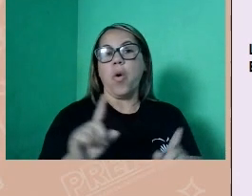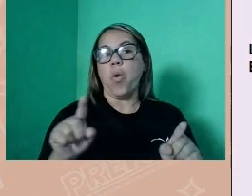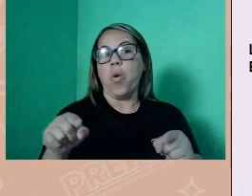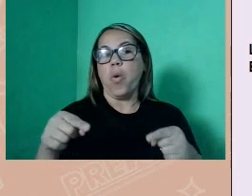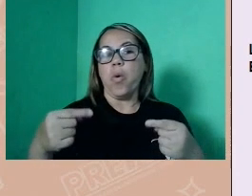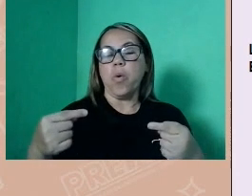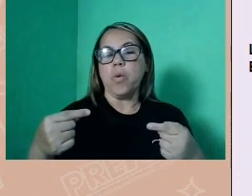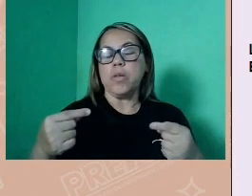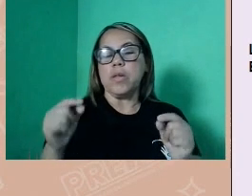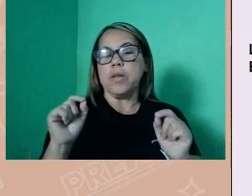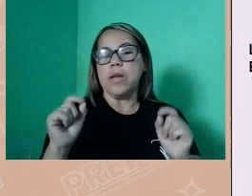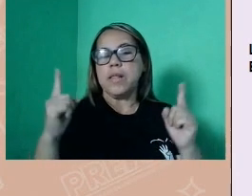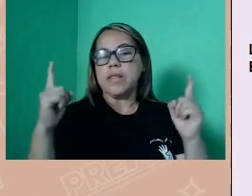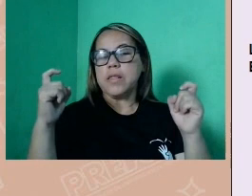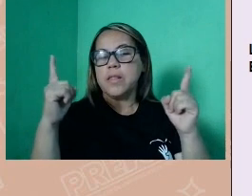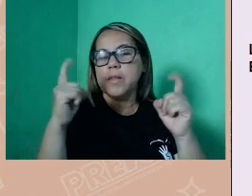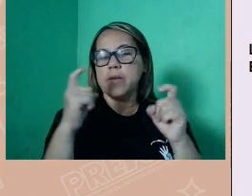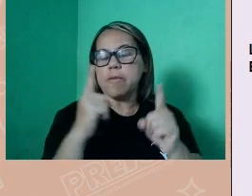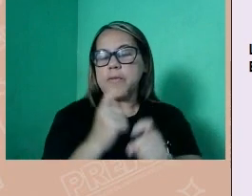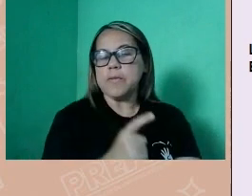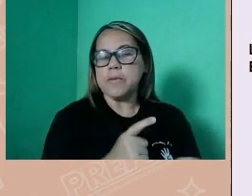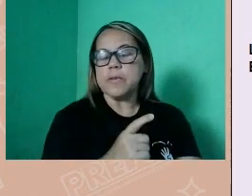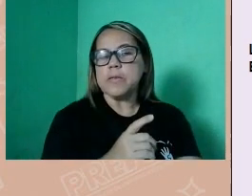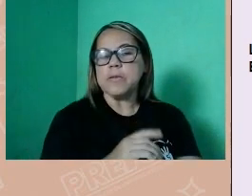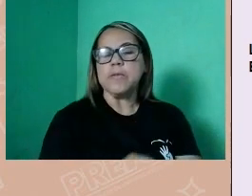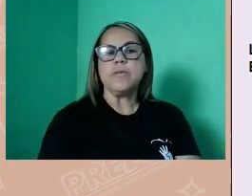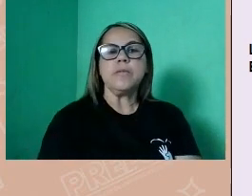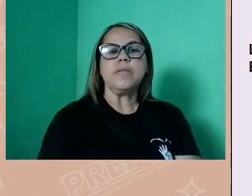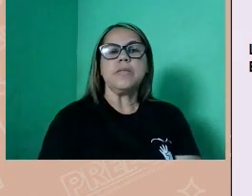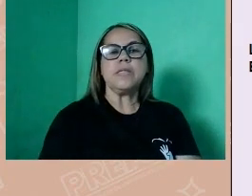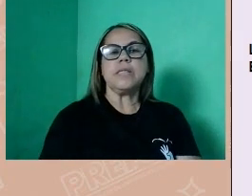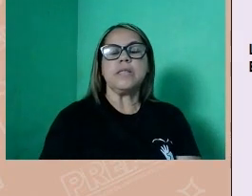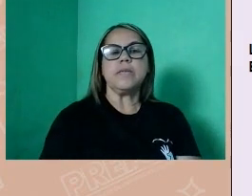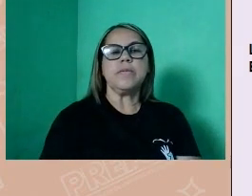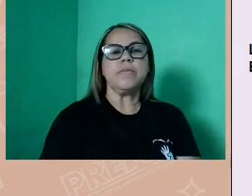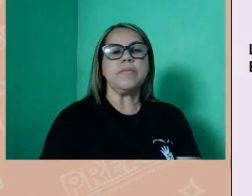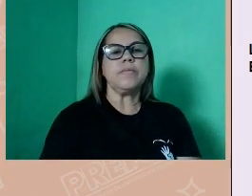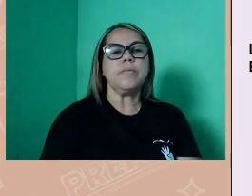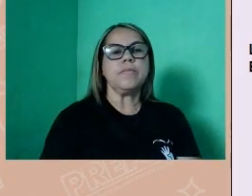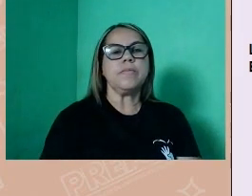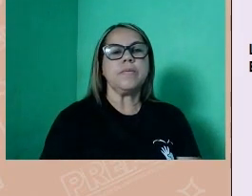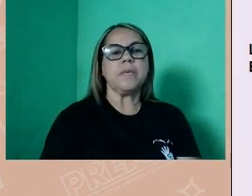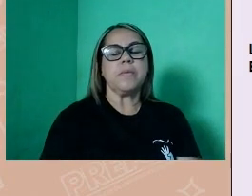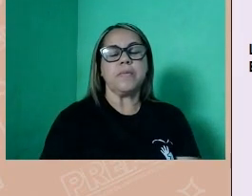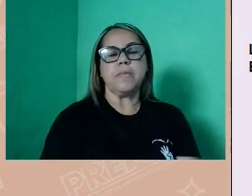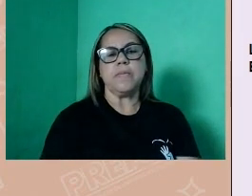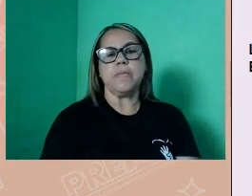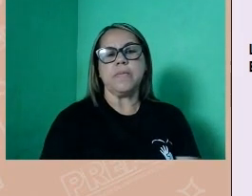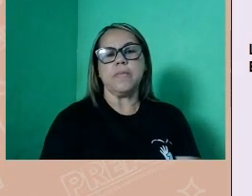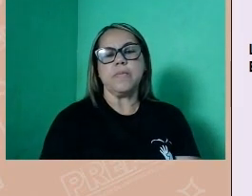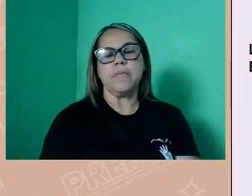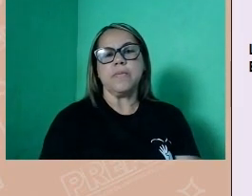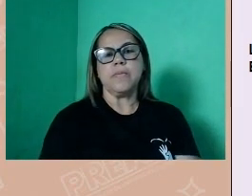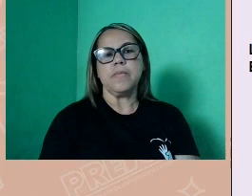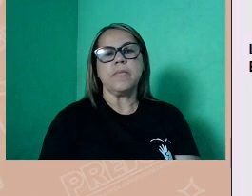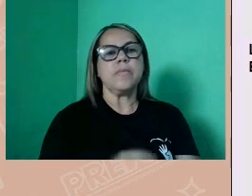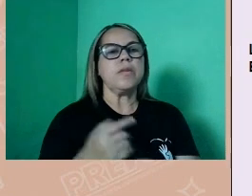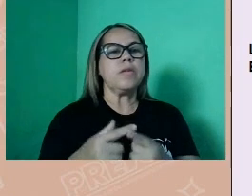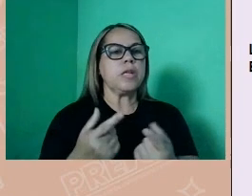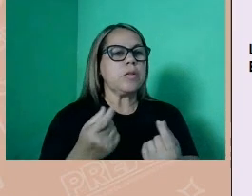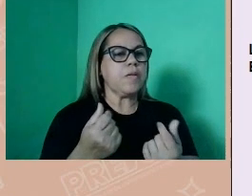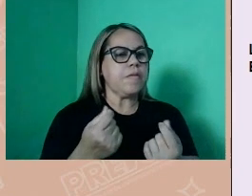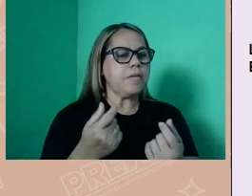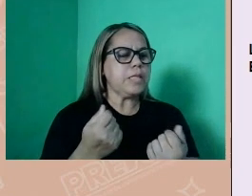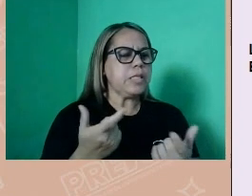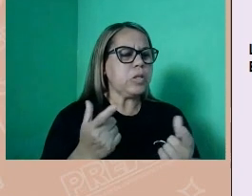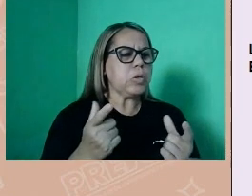and financial restrictions então restrições financeiras impostas on millions of